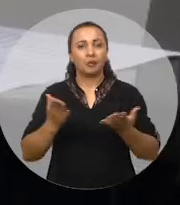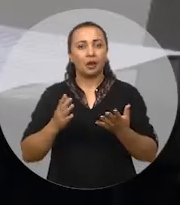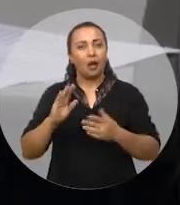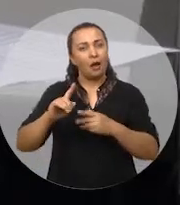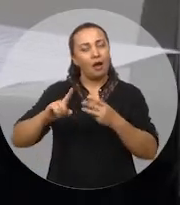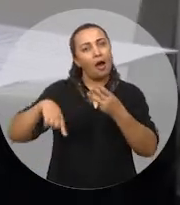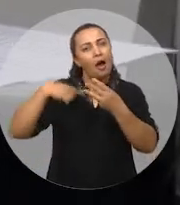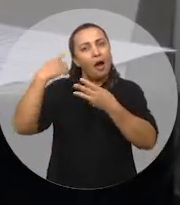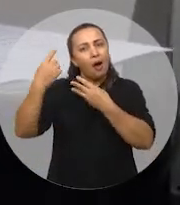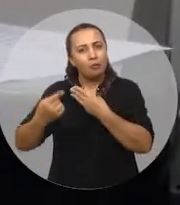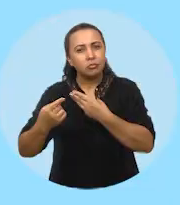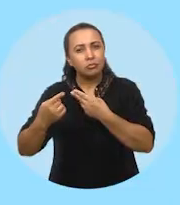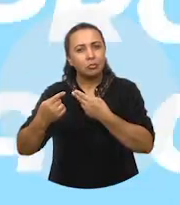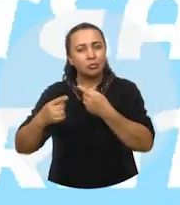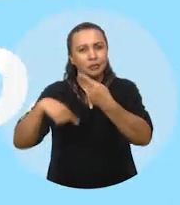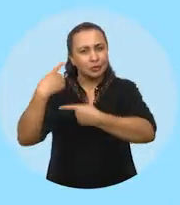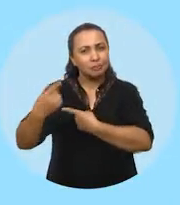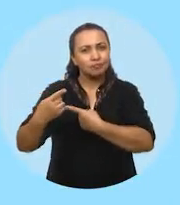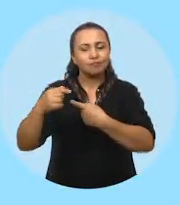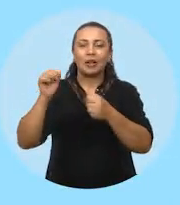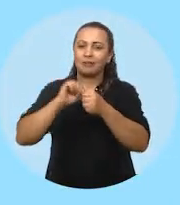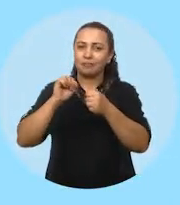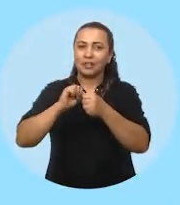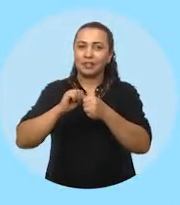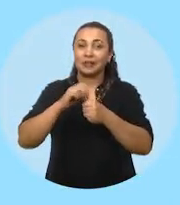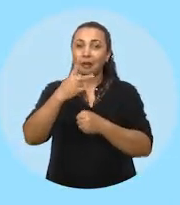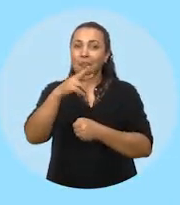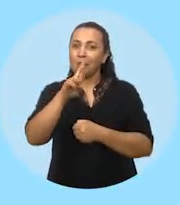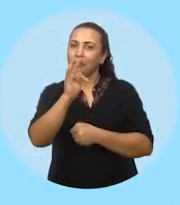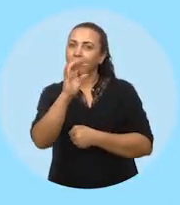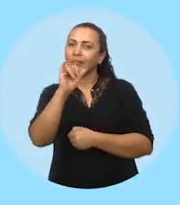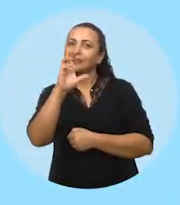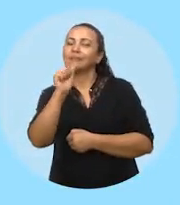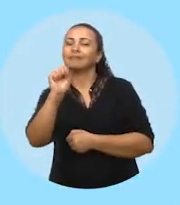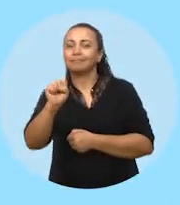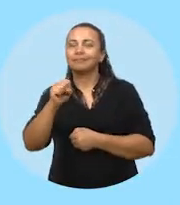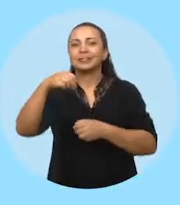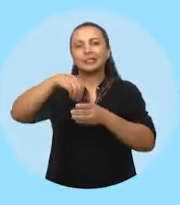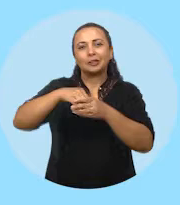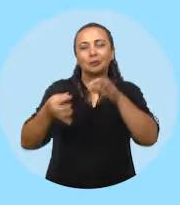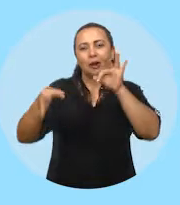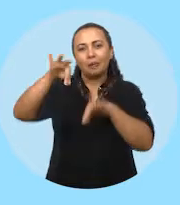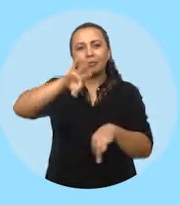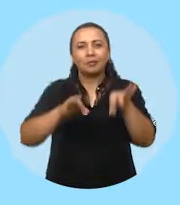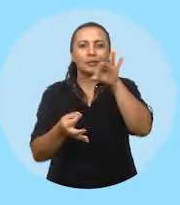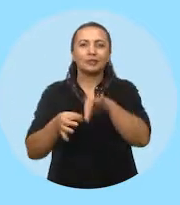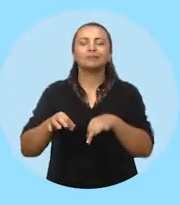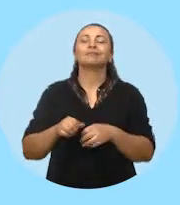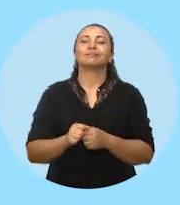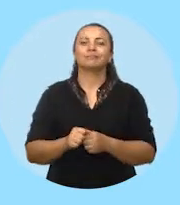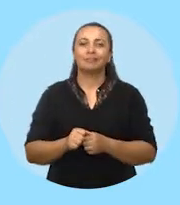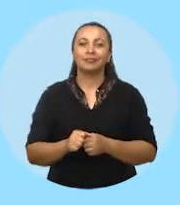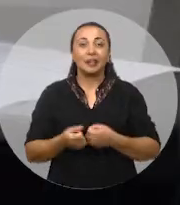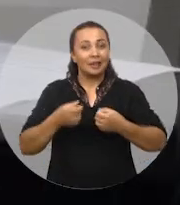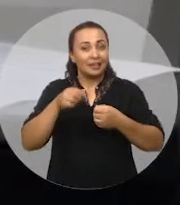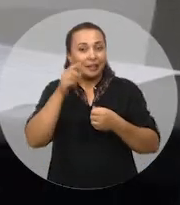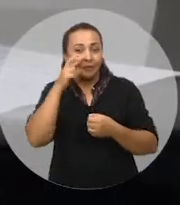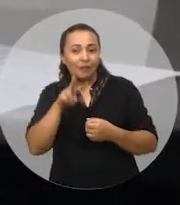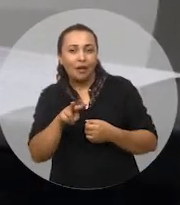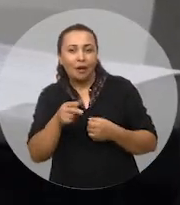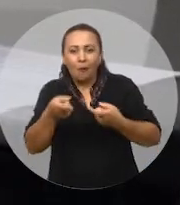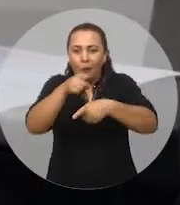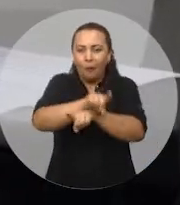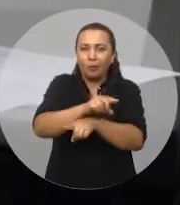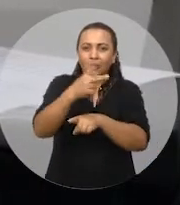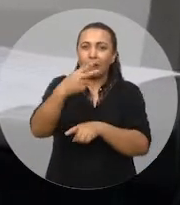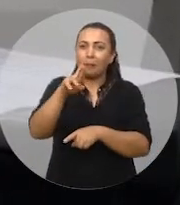etapa consiste em produzir a protease no laboratório e testar os inibidores contra a protease. Esses